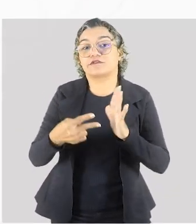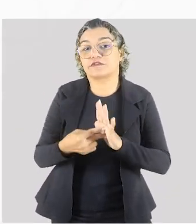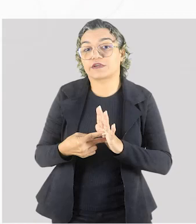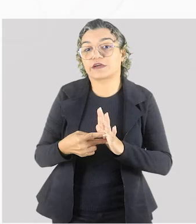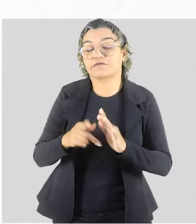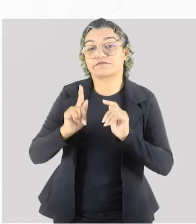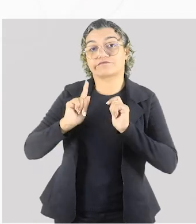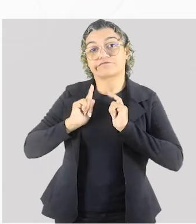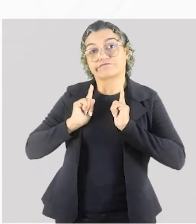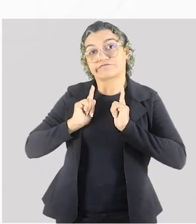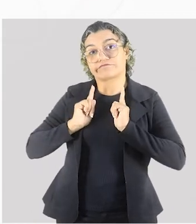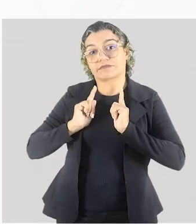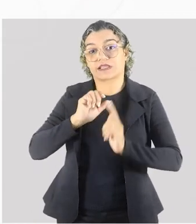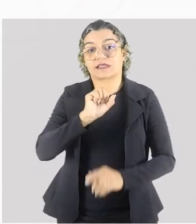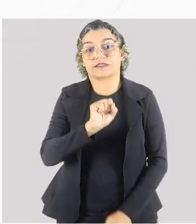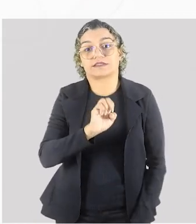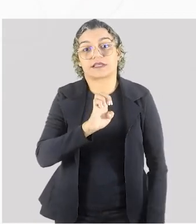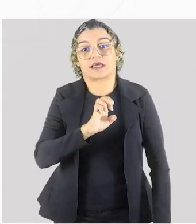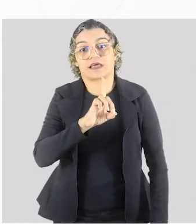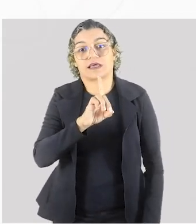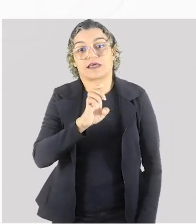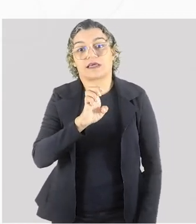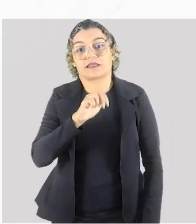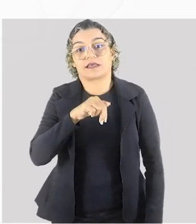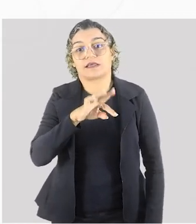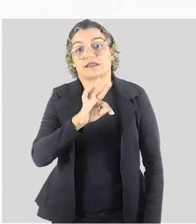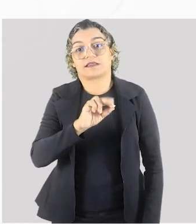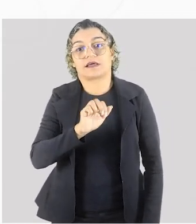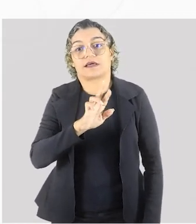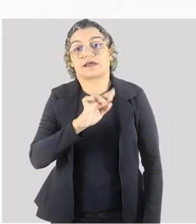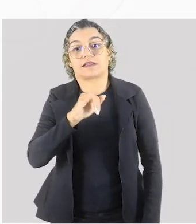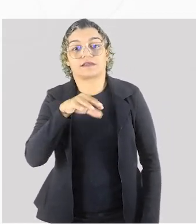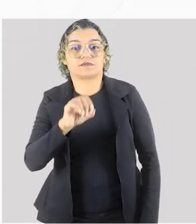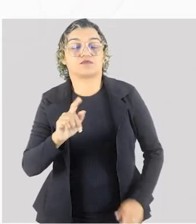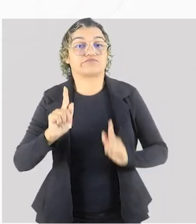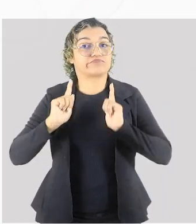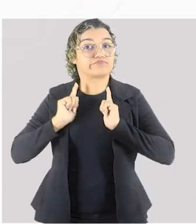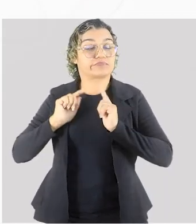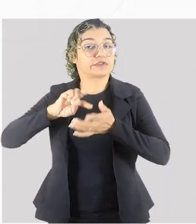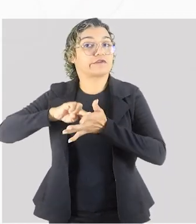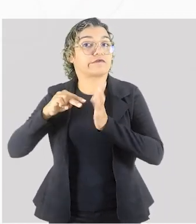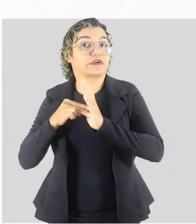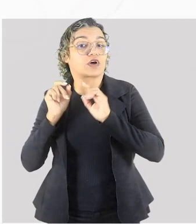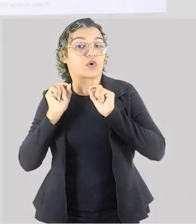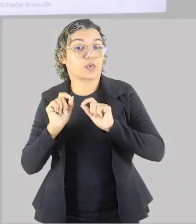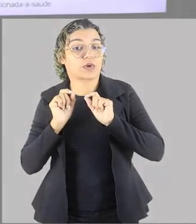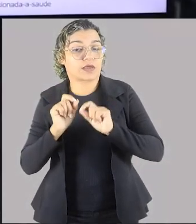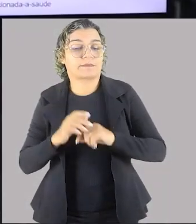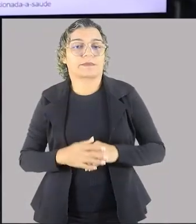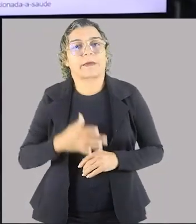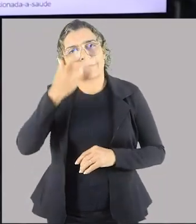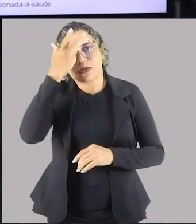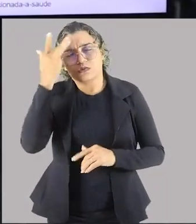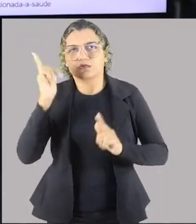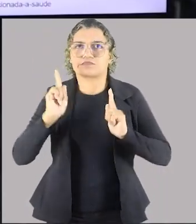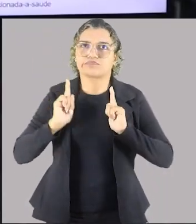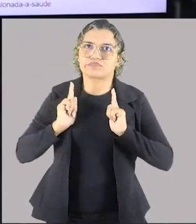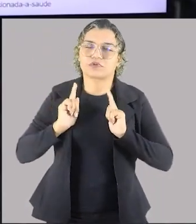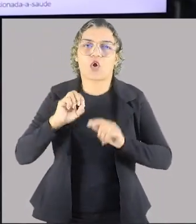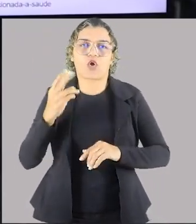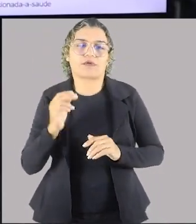comportamento sedentário? É a mesma coisa, são diferentes, tá? Ser sedentário e ser